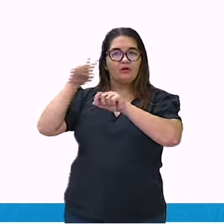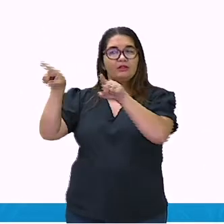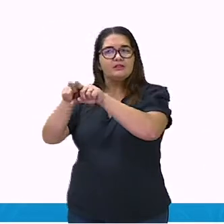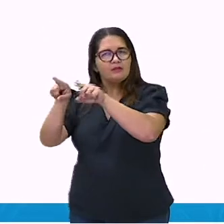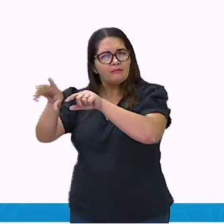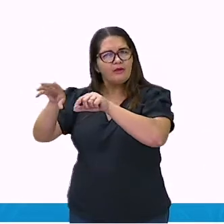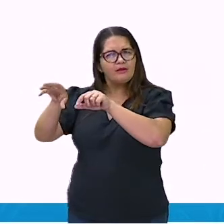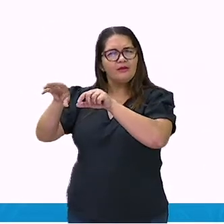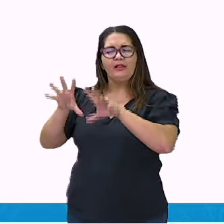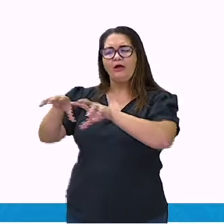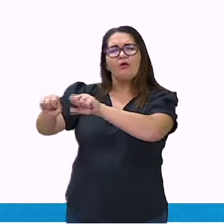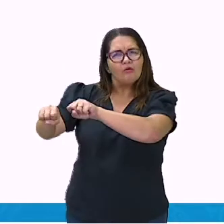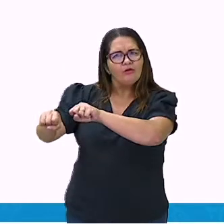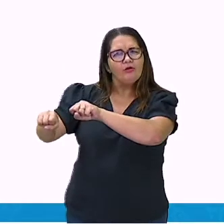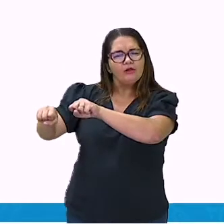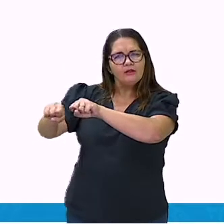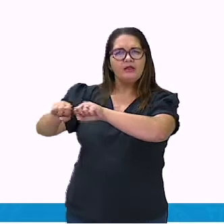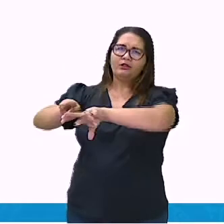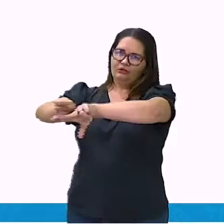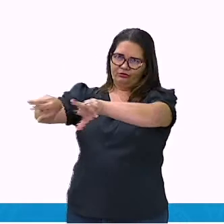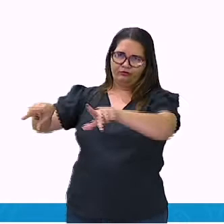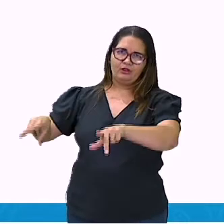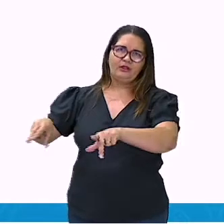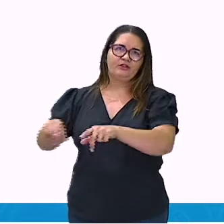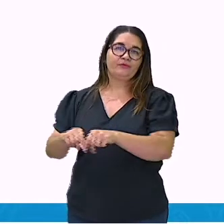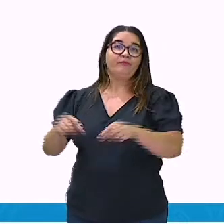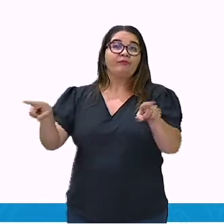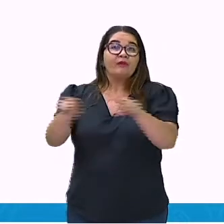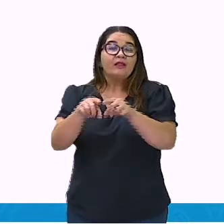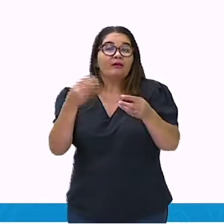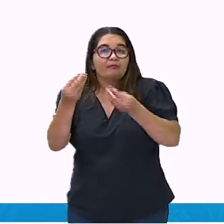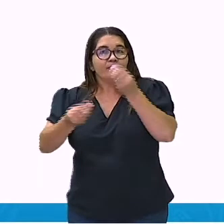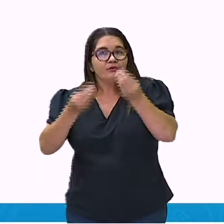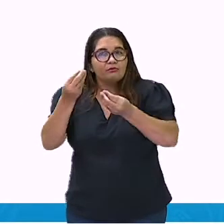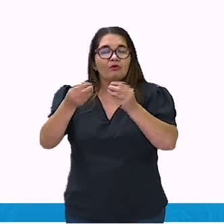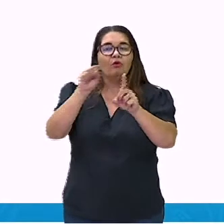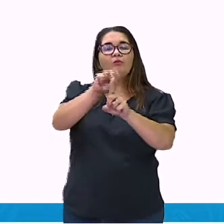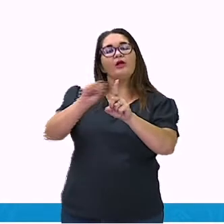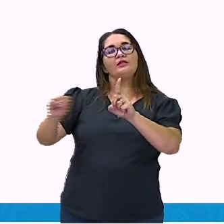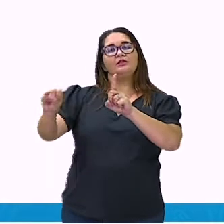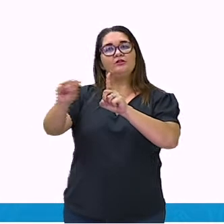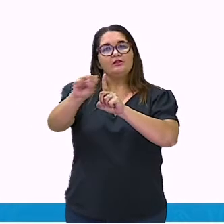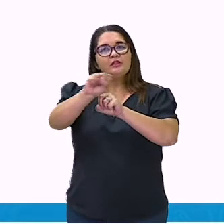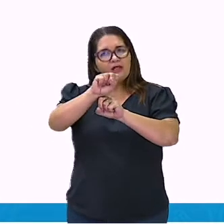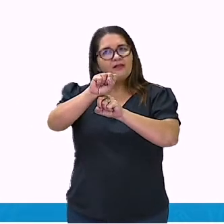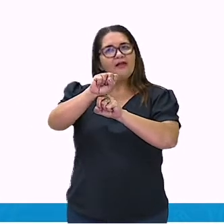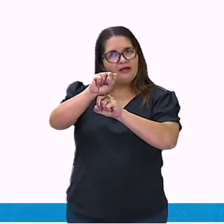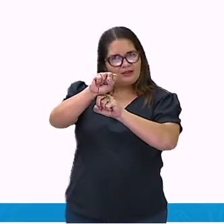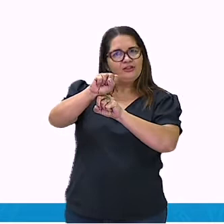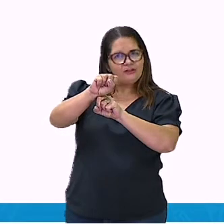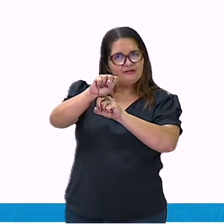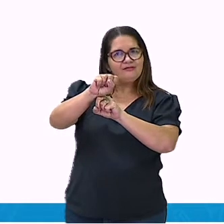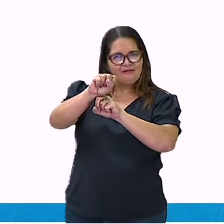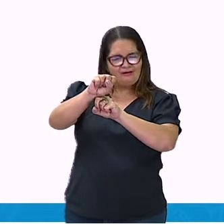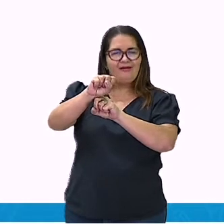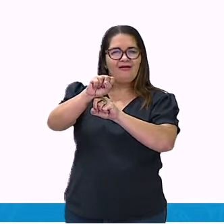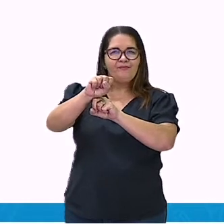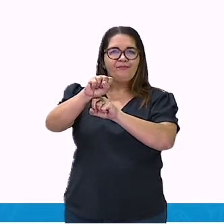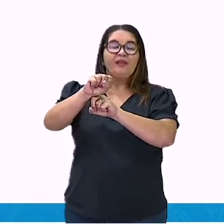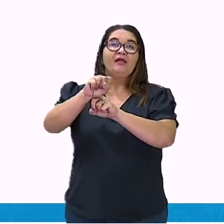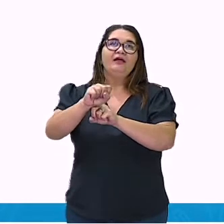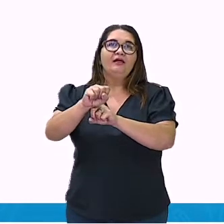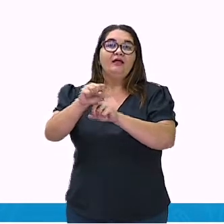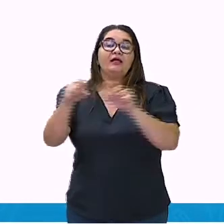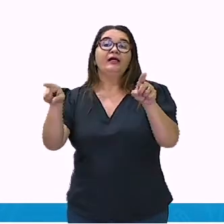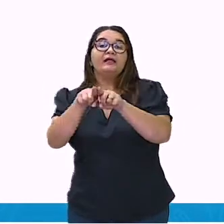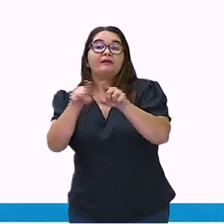que existiu no Império Azteca e foi muito utilizada pelos espanhóis para cobrar os impostos das